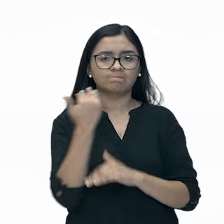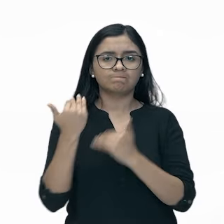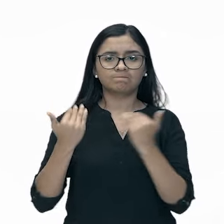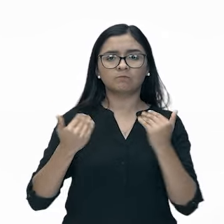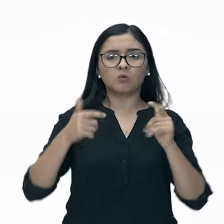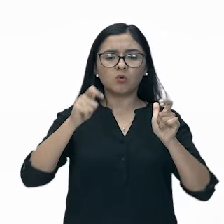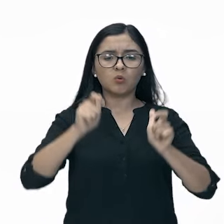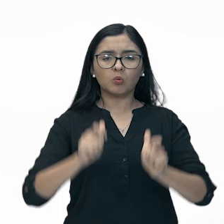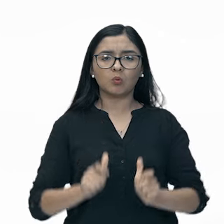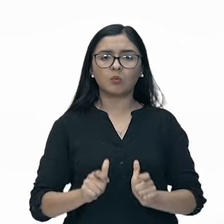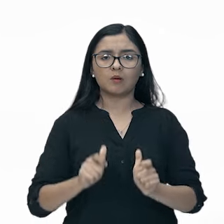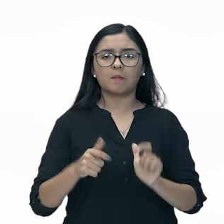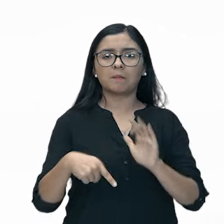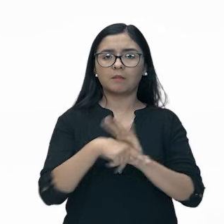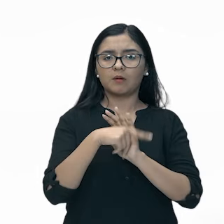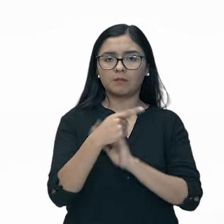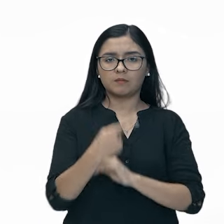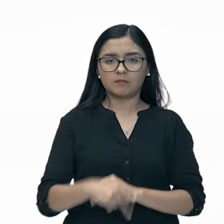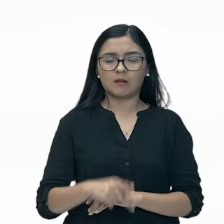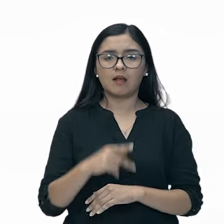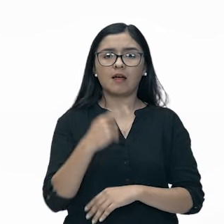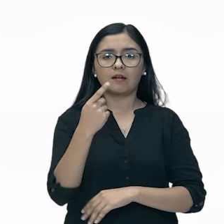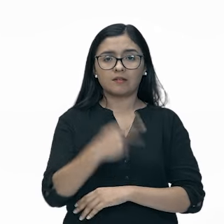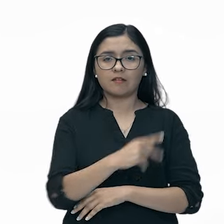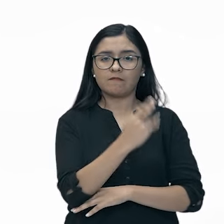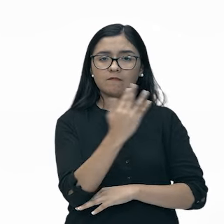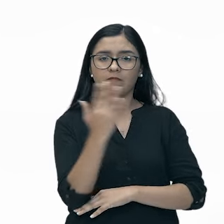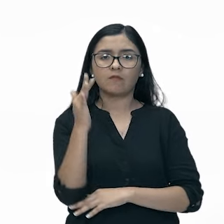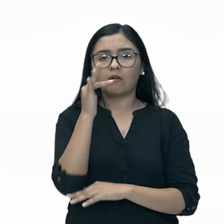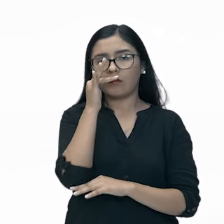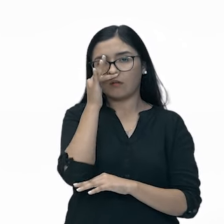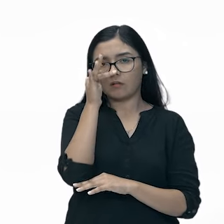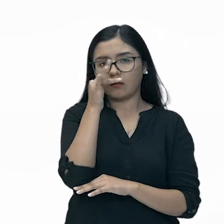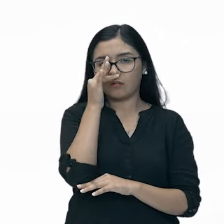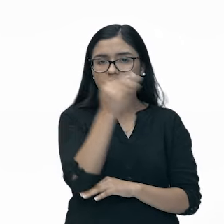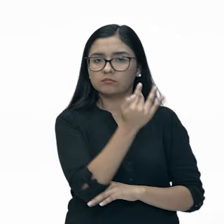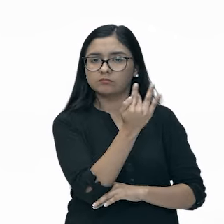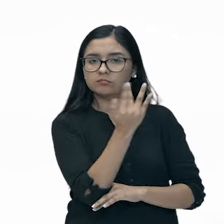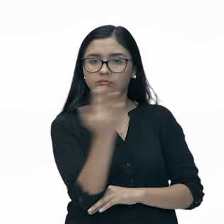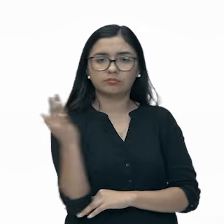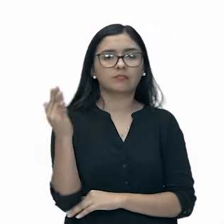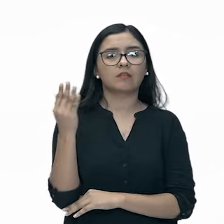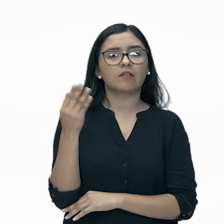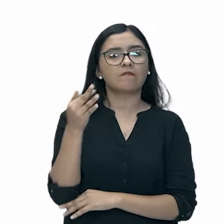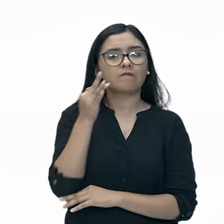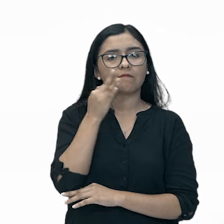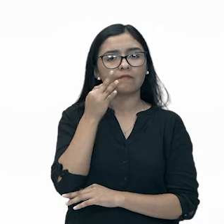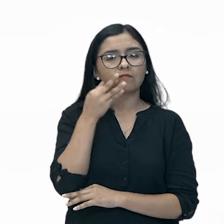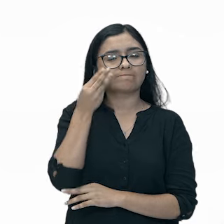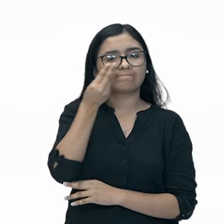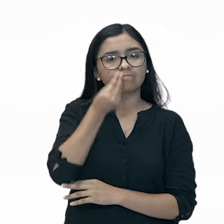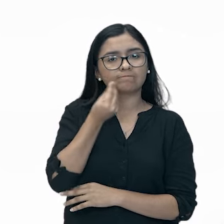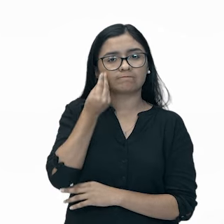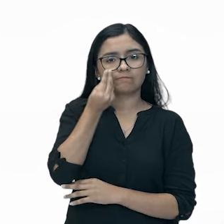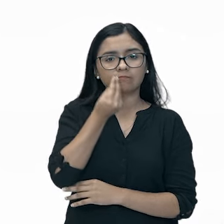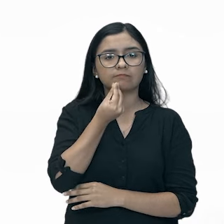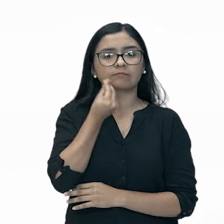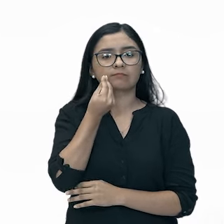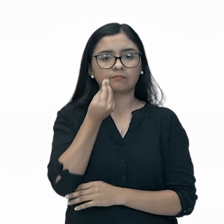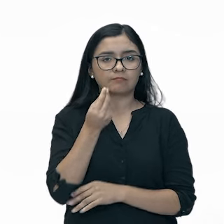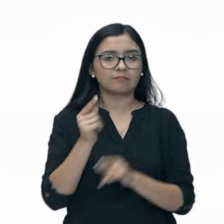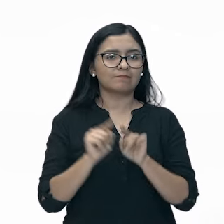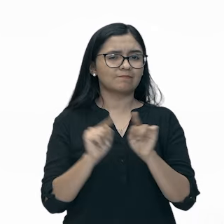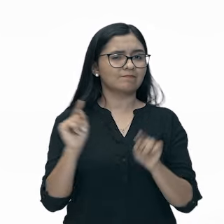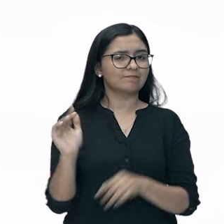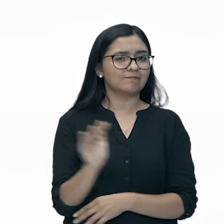estrangeira nossas flores são mais bonitas nossas frutas mais gostosas mas custam R 100.000 a dusa